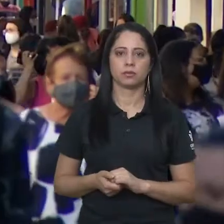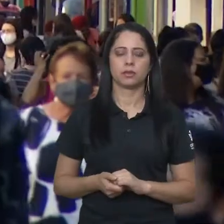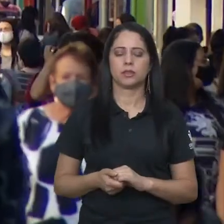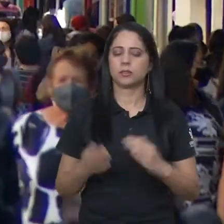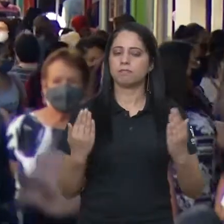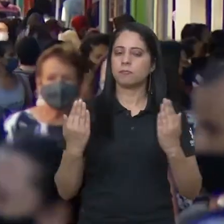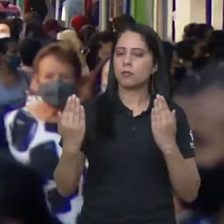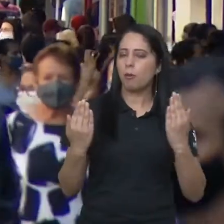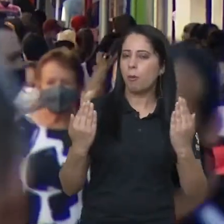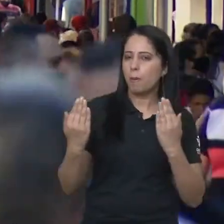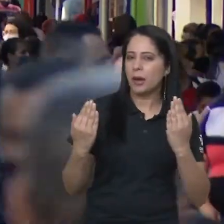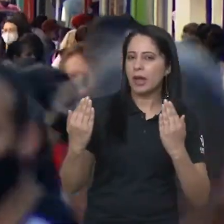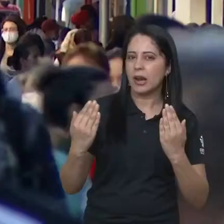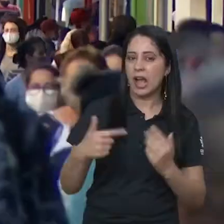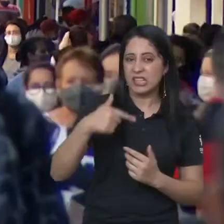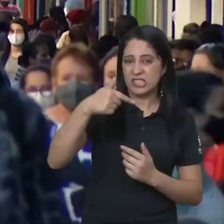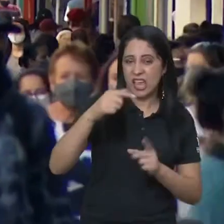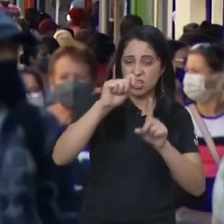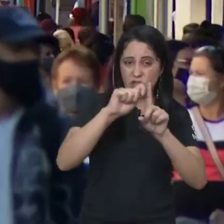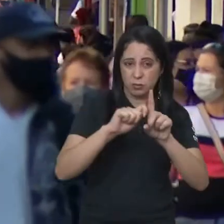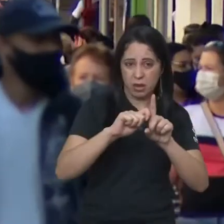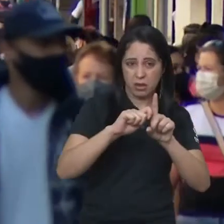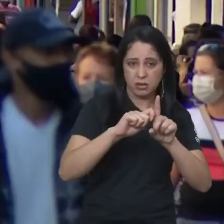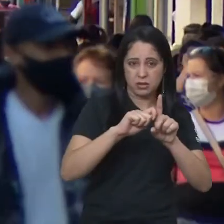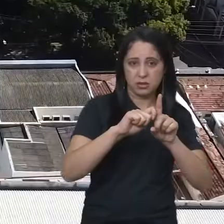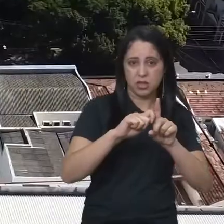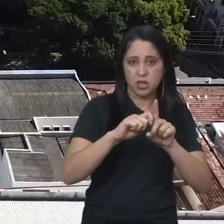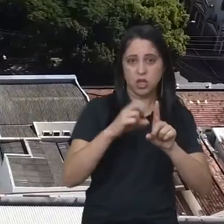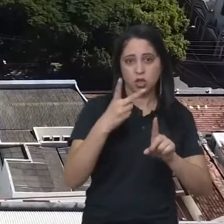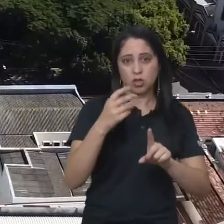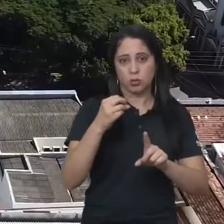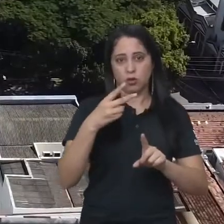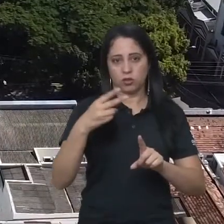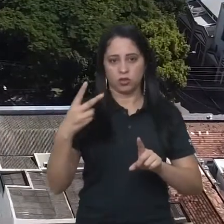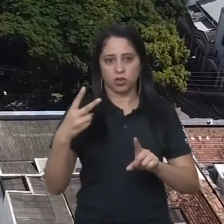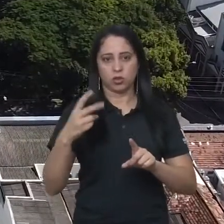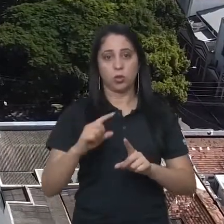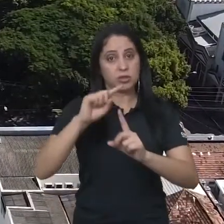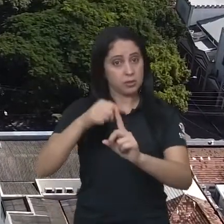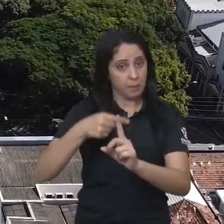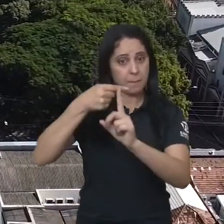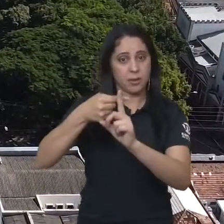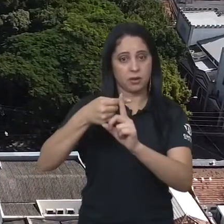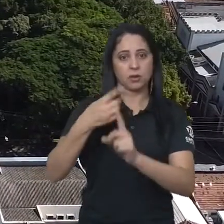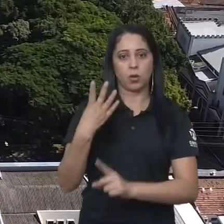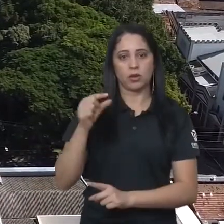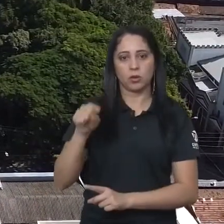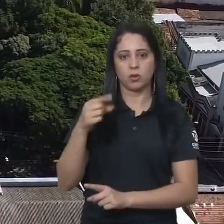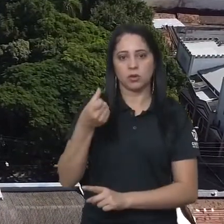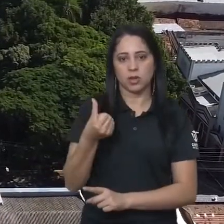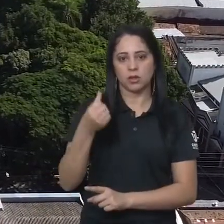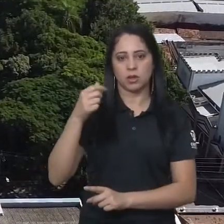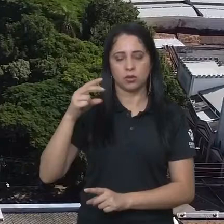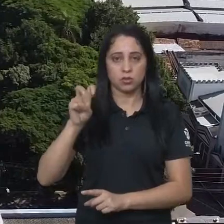Se considerarmos os primeiros 7 meses de 2022, São José registrou saldo positivo de